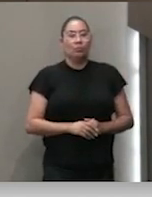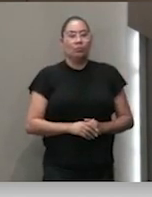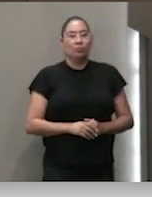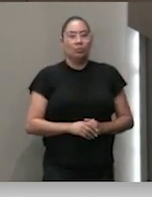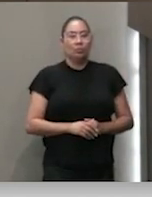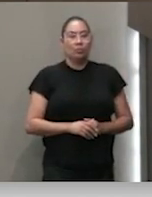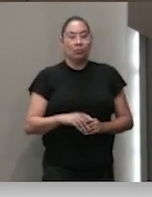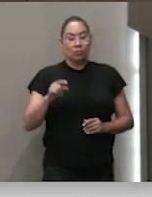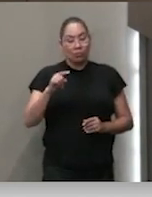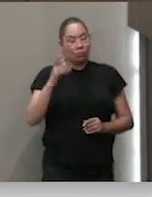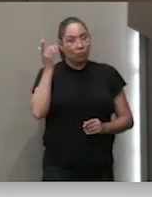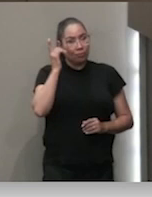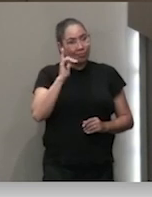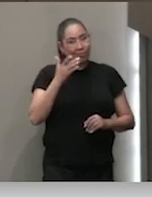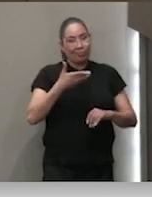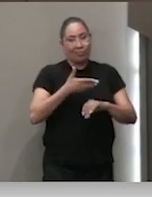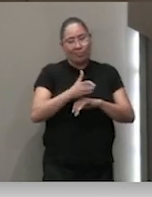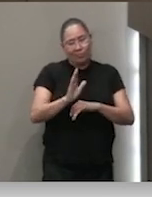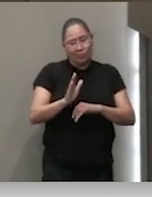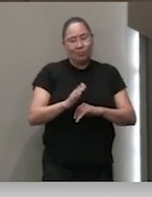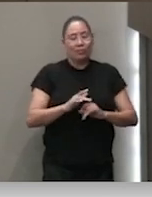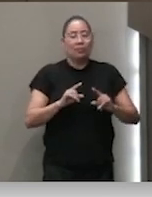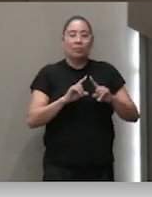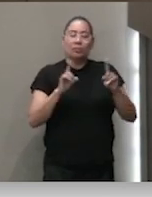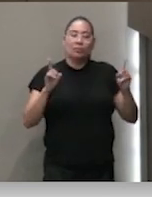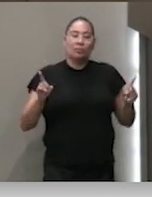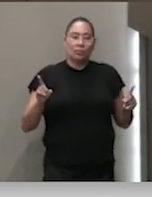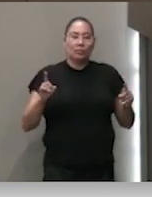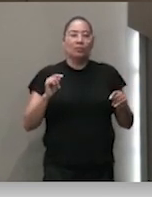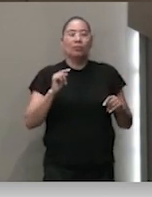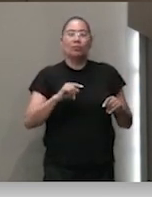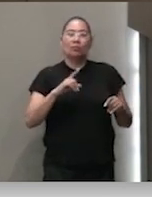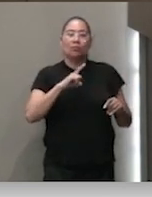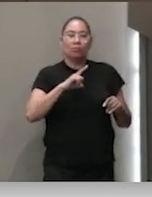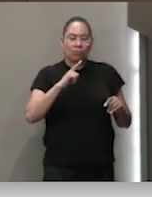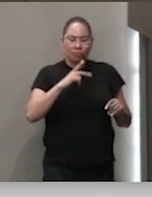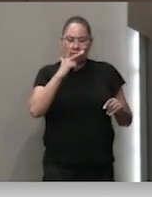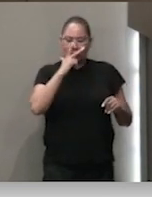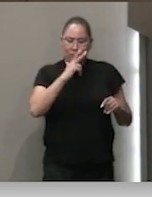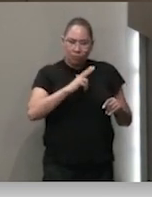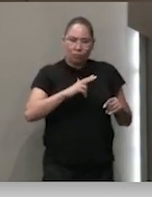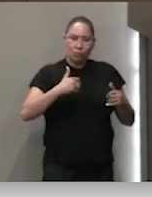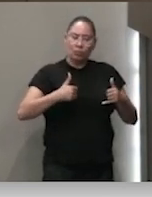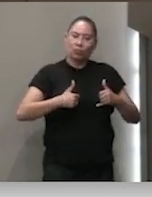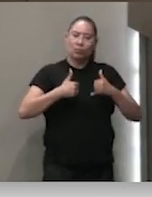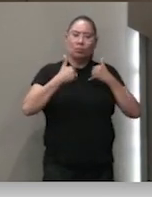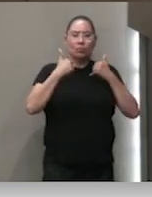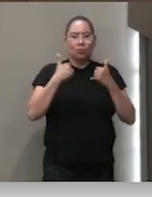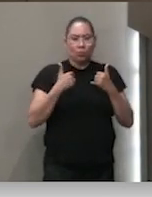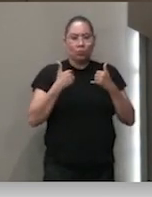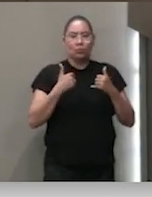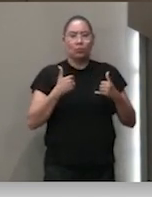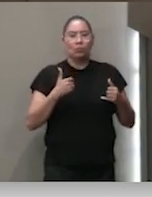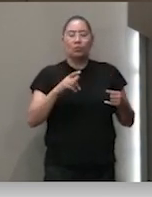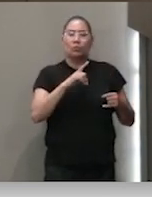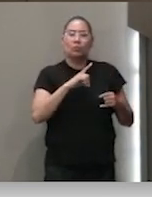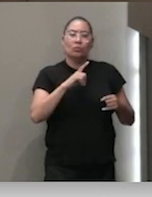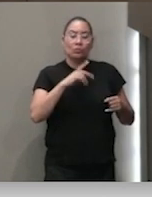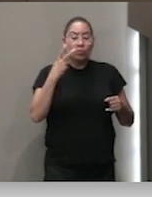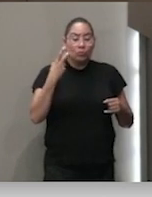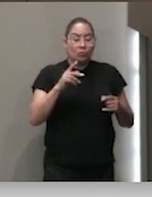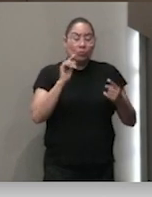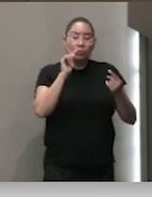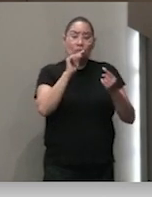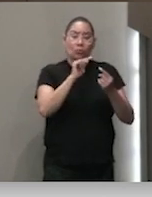não se reelegeu por detalhes, mas você sai daqui com a cabeça erguida de que cumpriu a tua